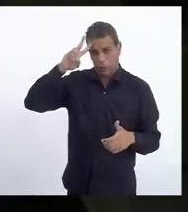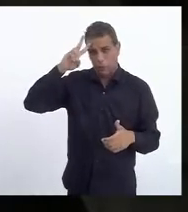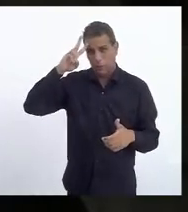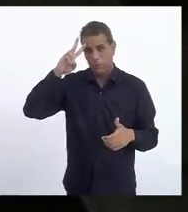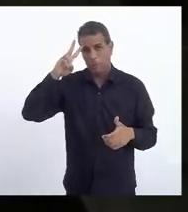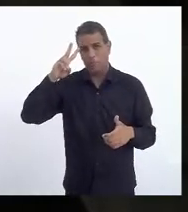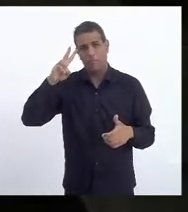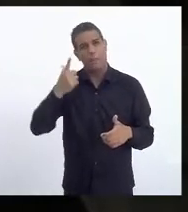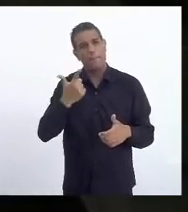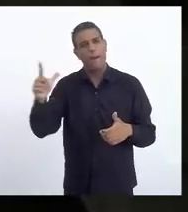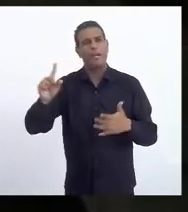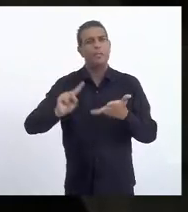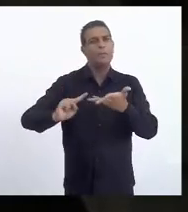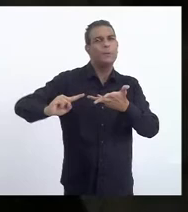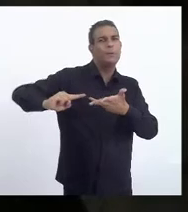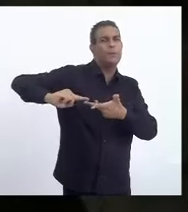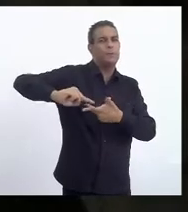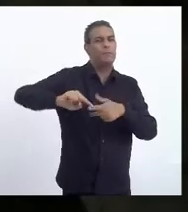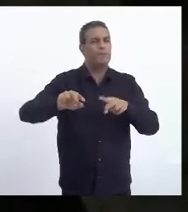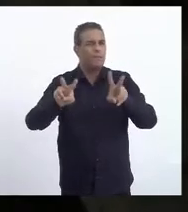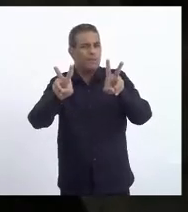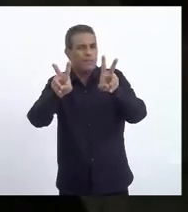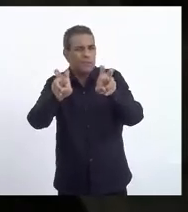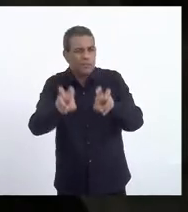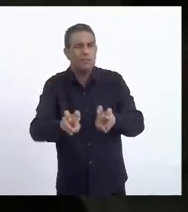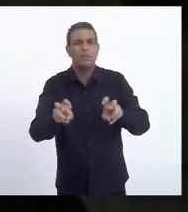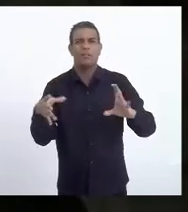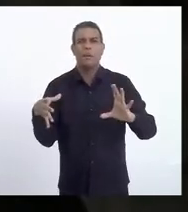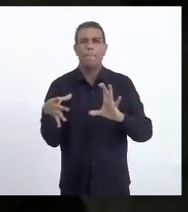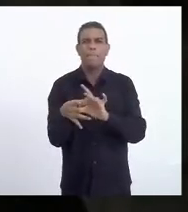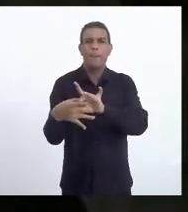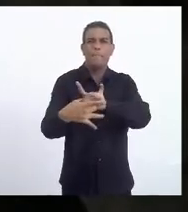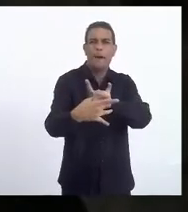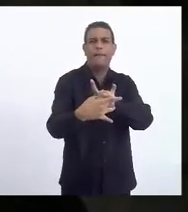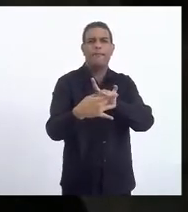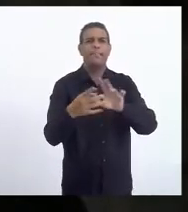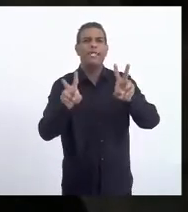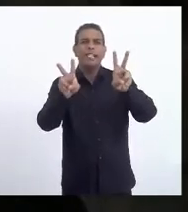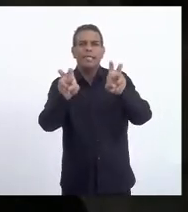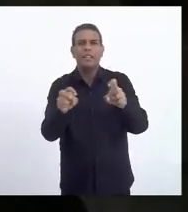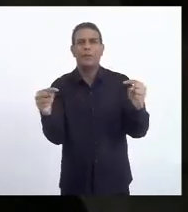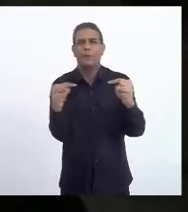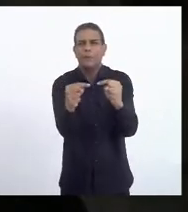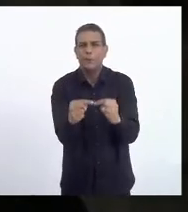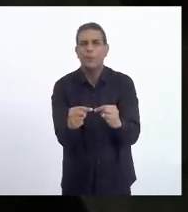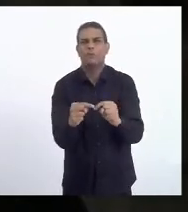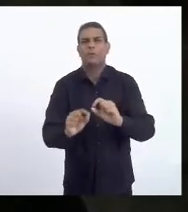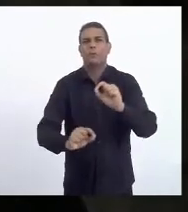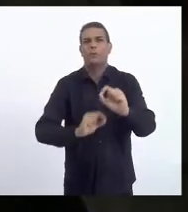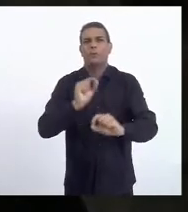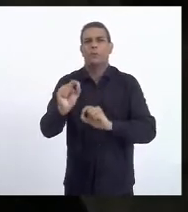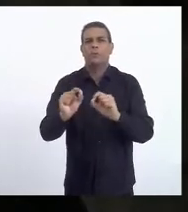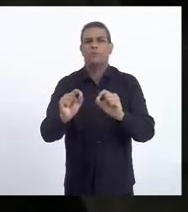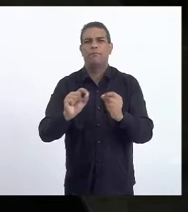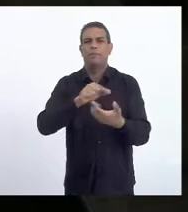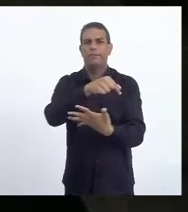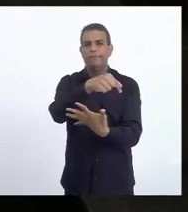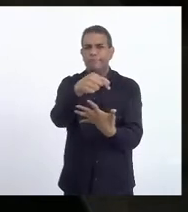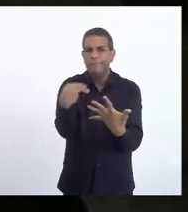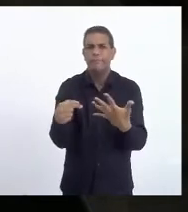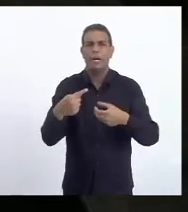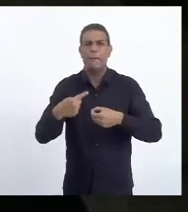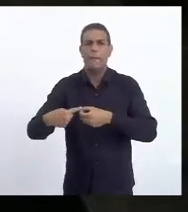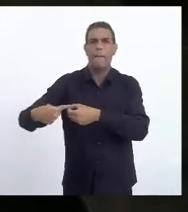entre outras razões para me inteirar da situação de vários